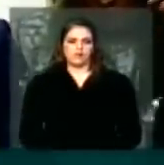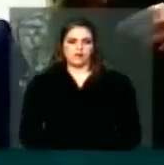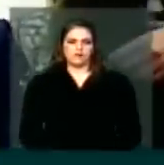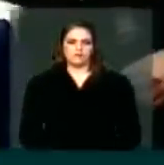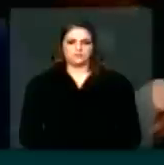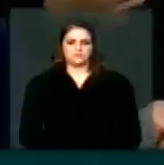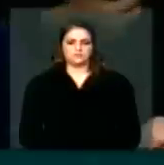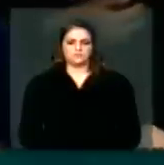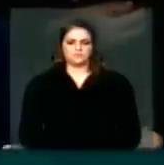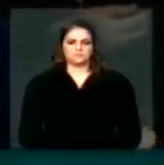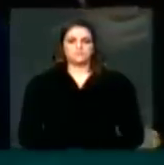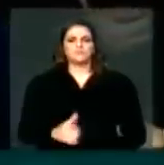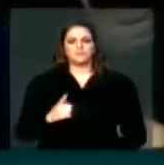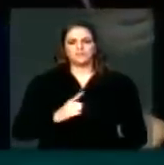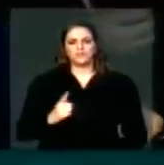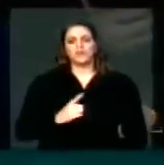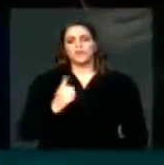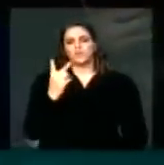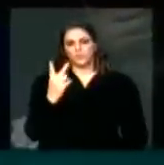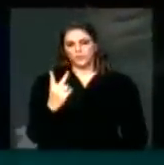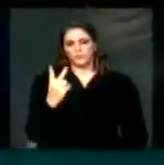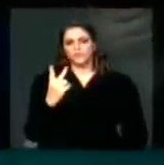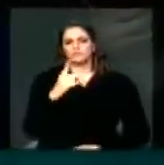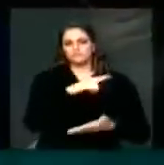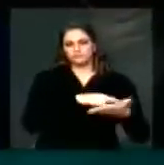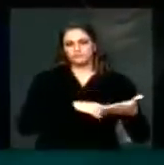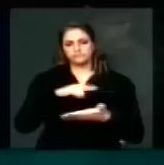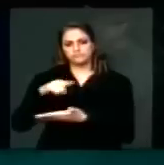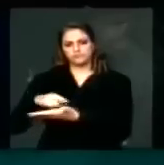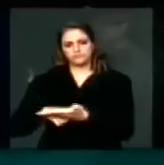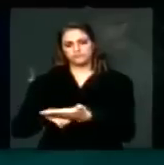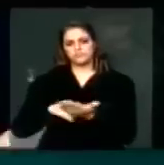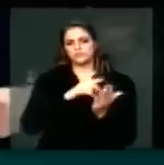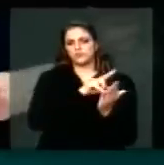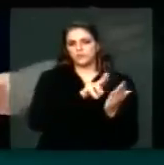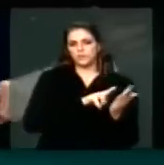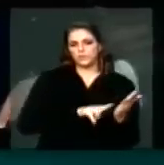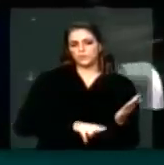duas listas. Existem duas listas, presidente.